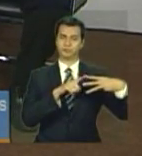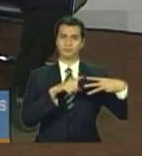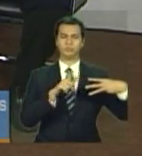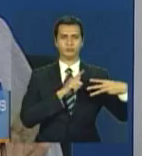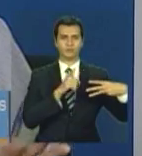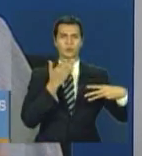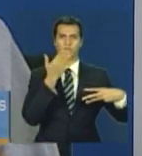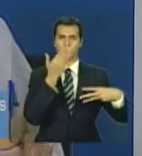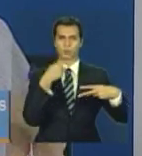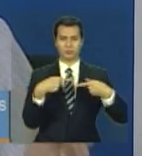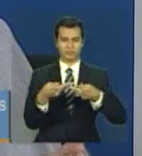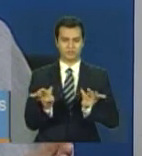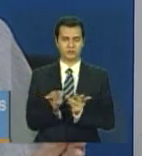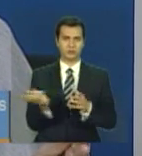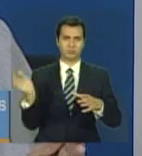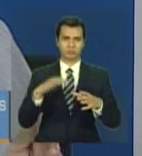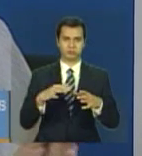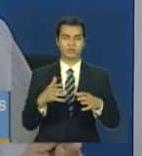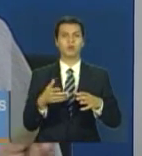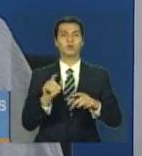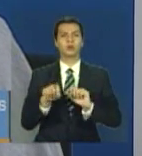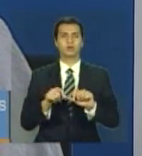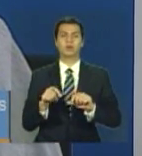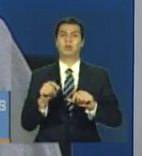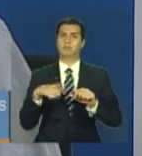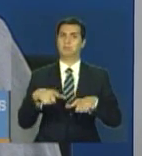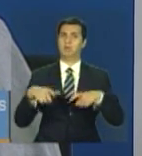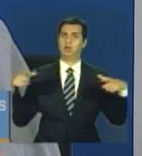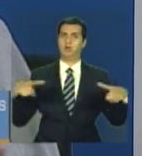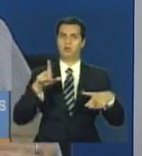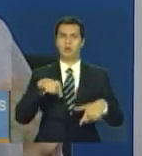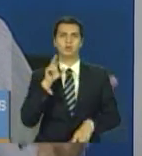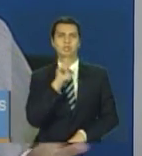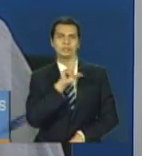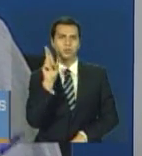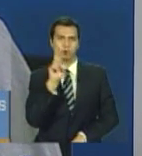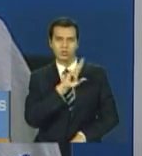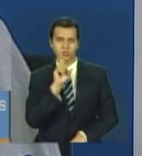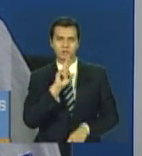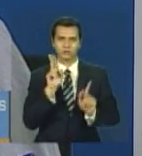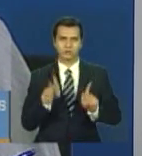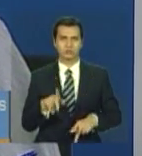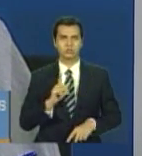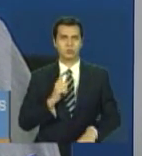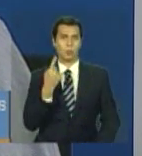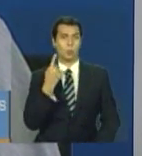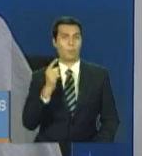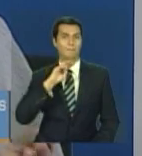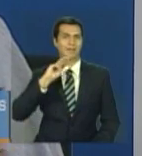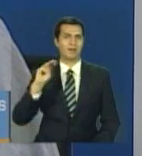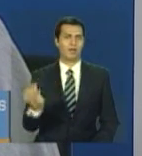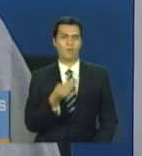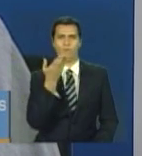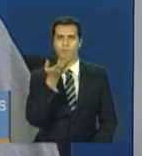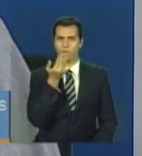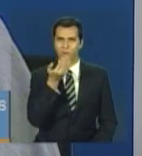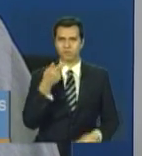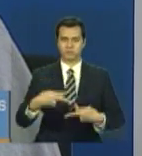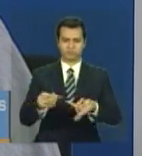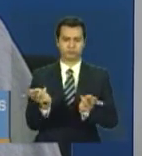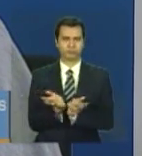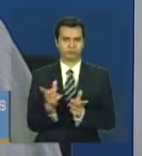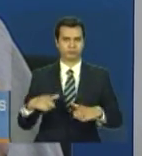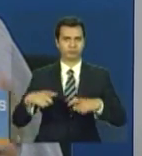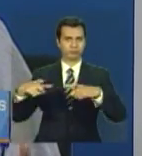tem um tipo maior, que são os restaurantes populares, né? Acima de 1 milhão de refeições. E as